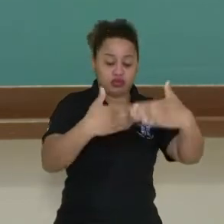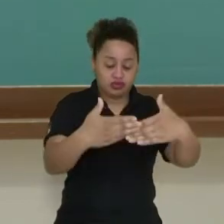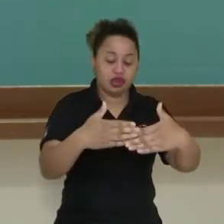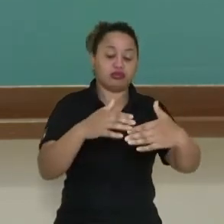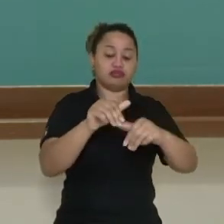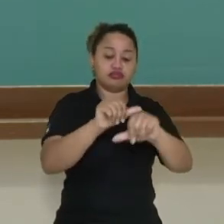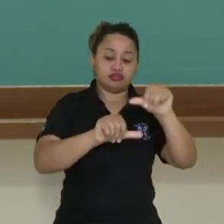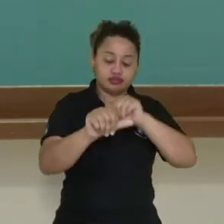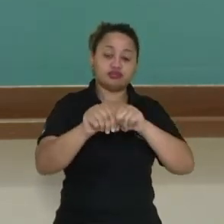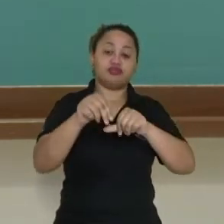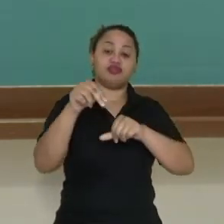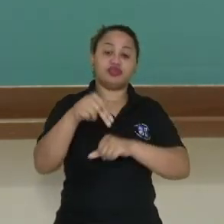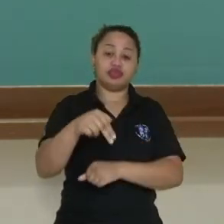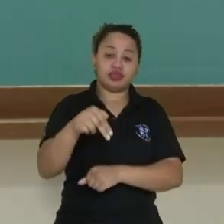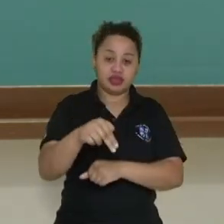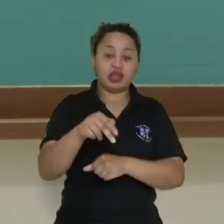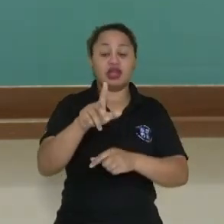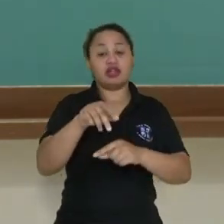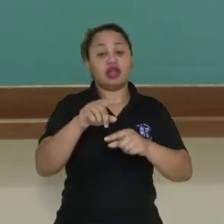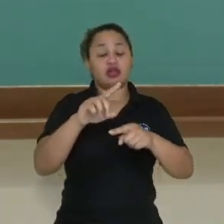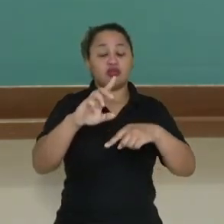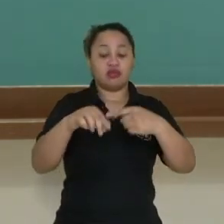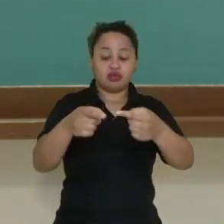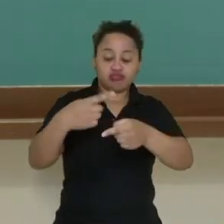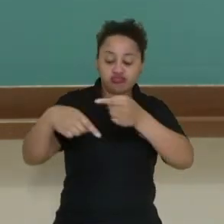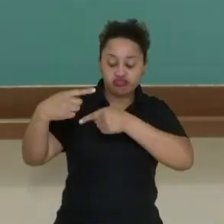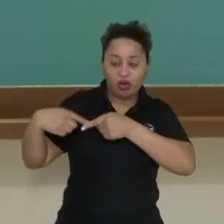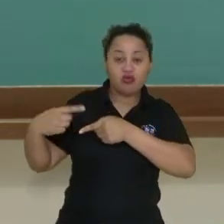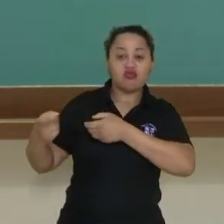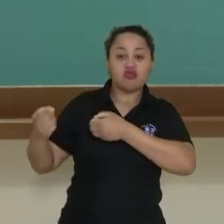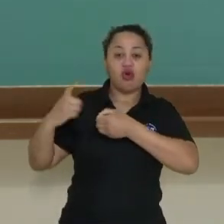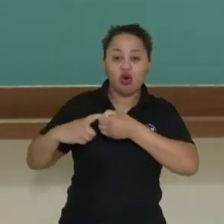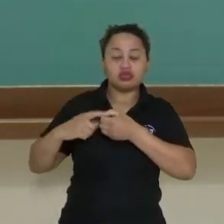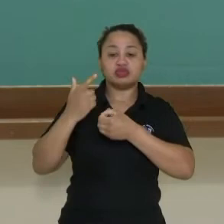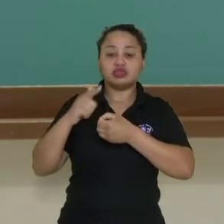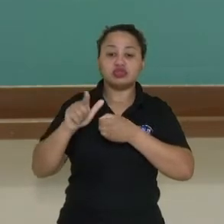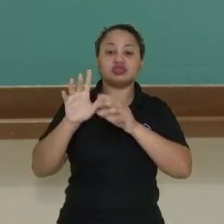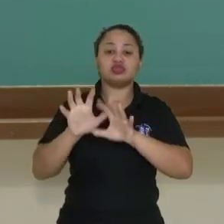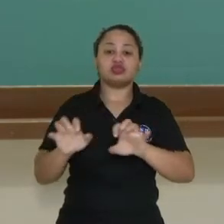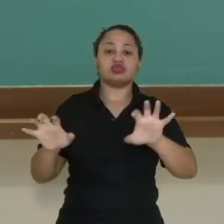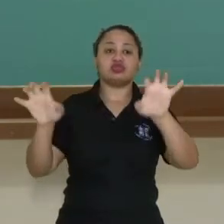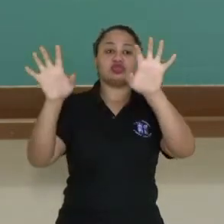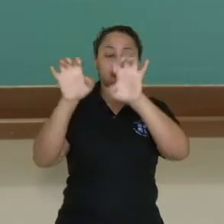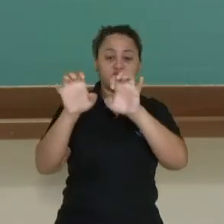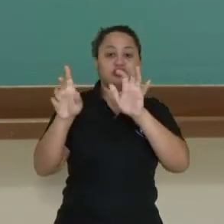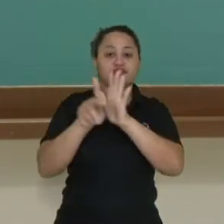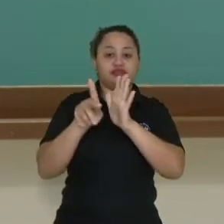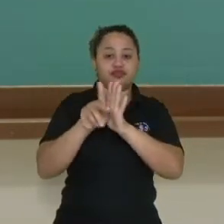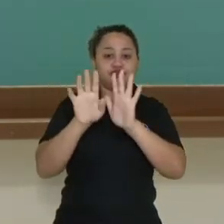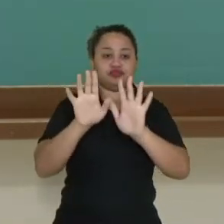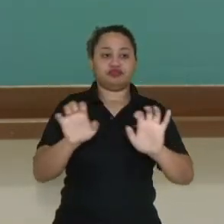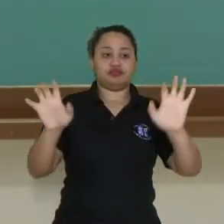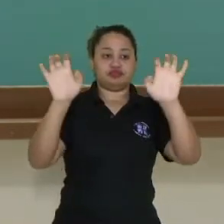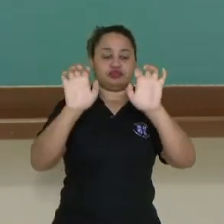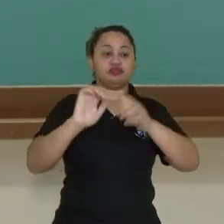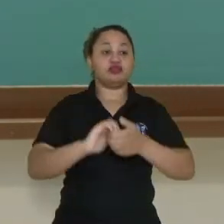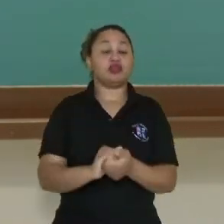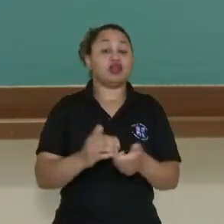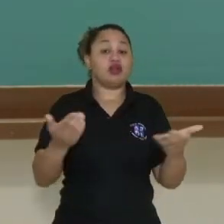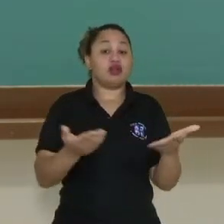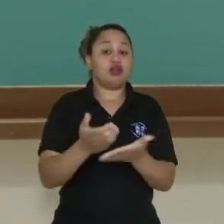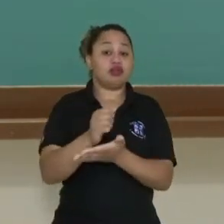de nitrificação e a desnitrificação que converteria novamente esse oxigênio na atmosfera. Agora vamos a uma